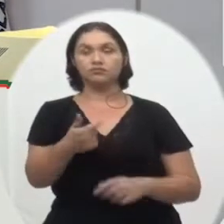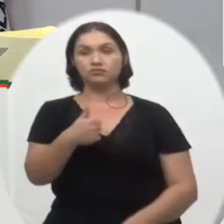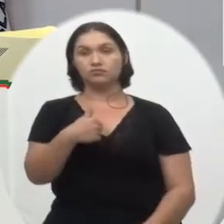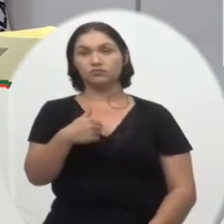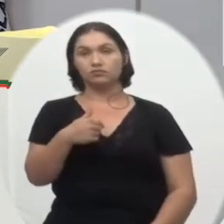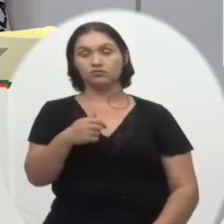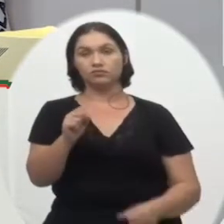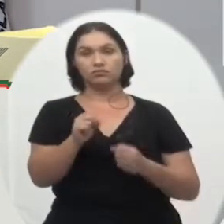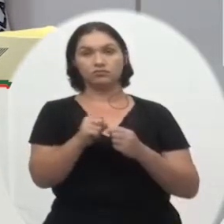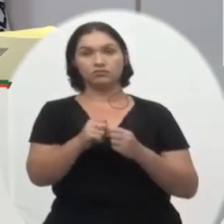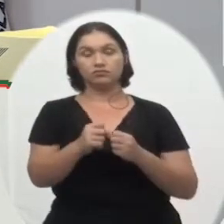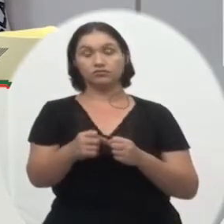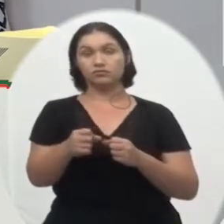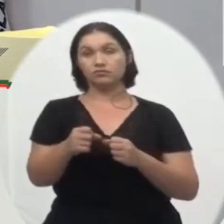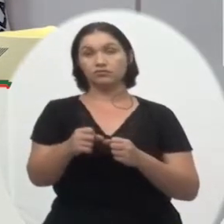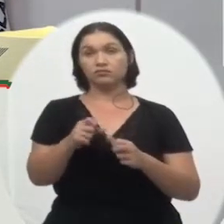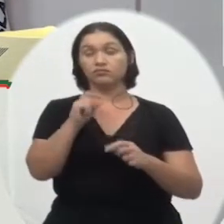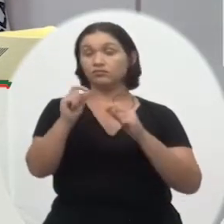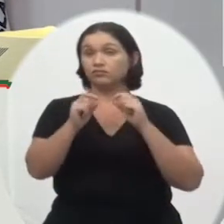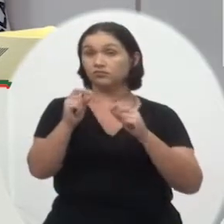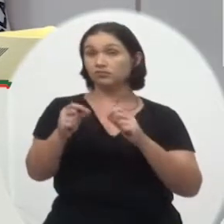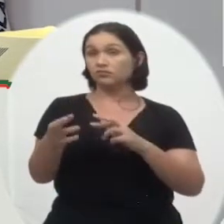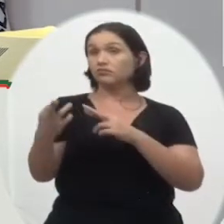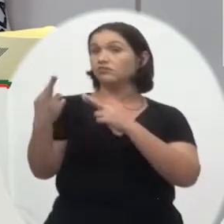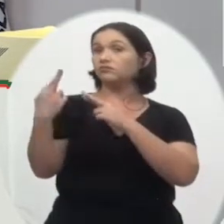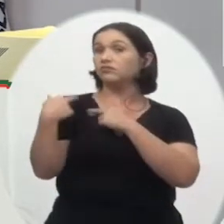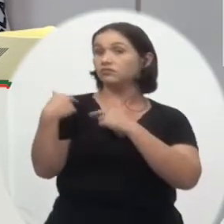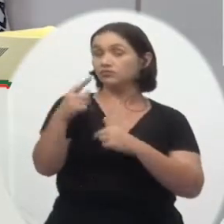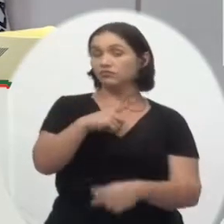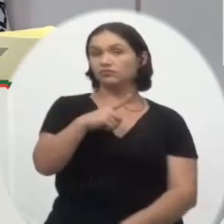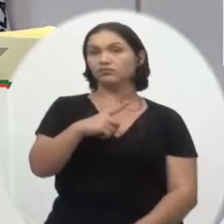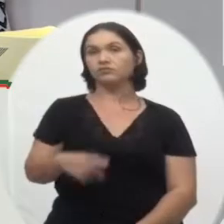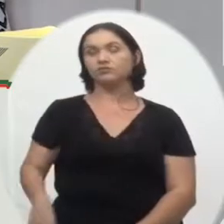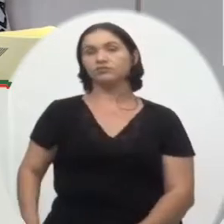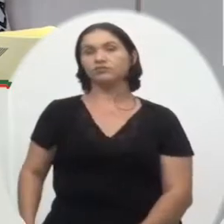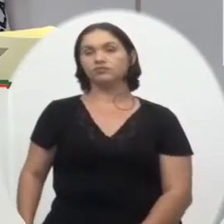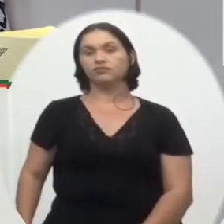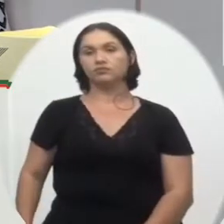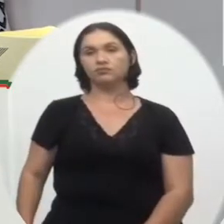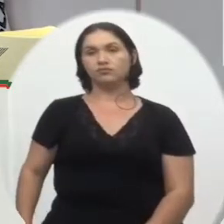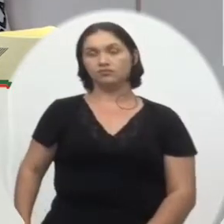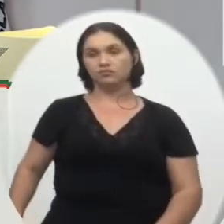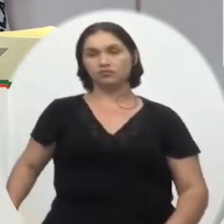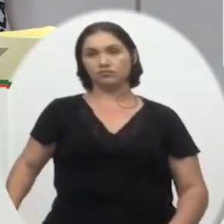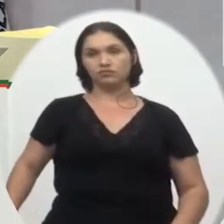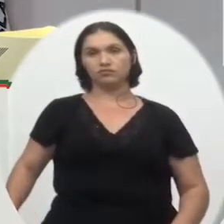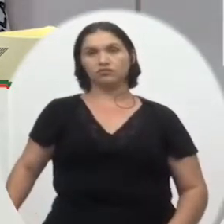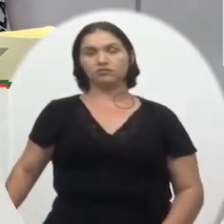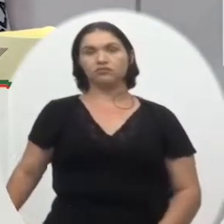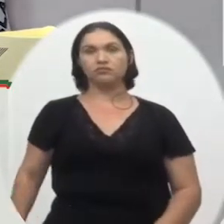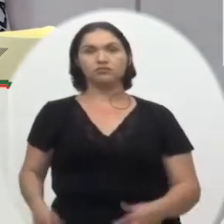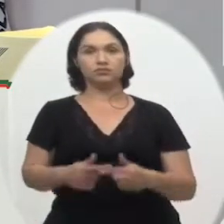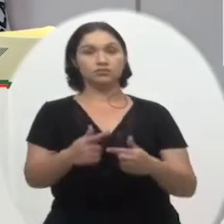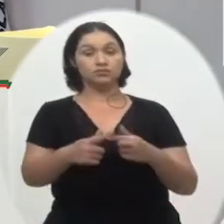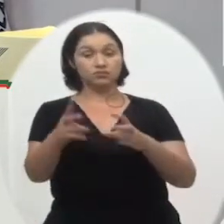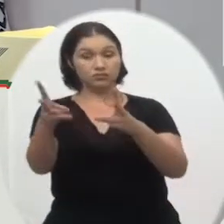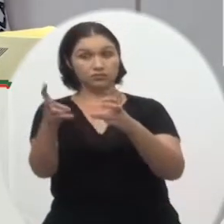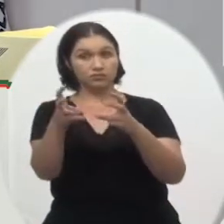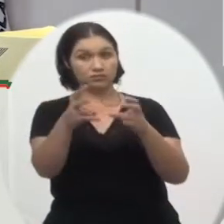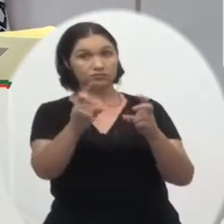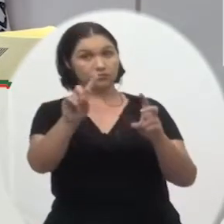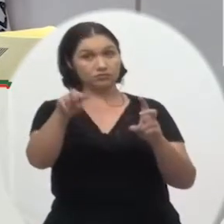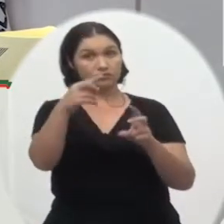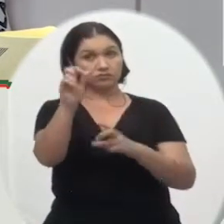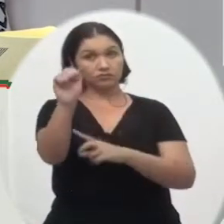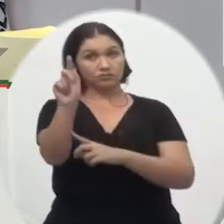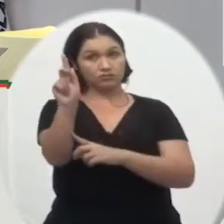foi responsabilidade. Eu recuei para poder dar a oportunidade para uma outra agência, que